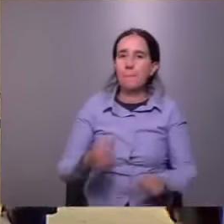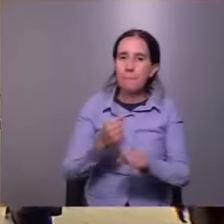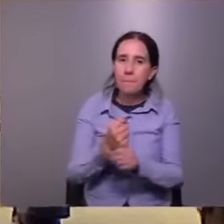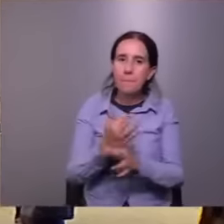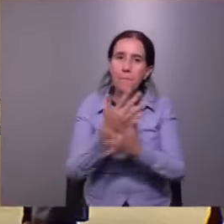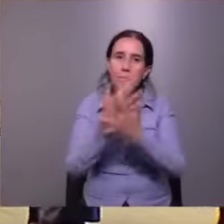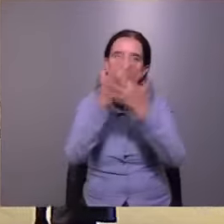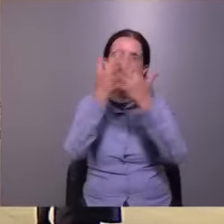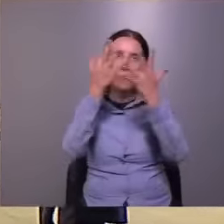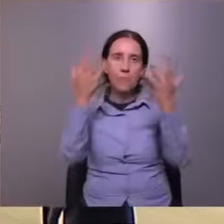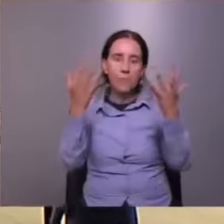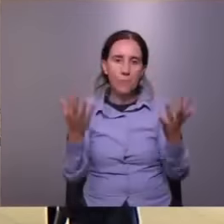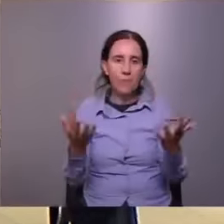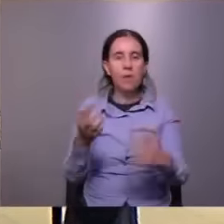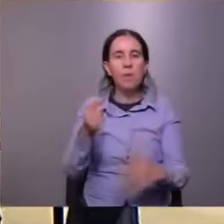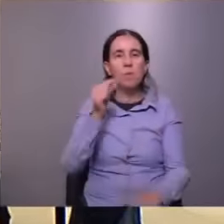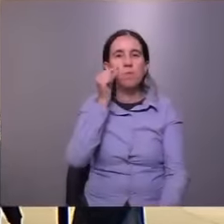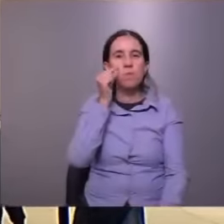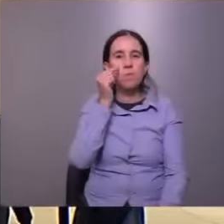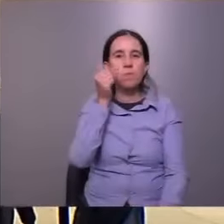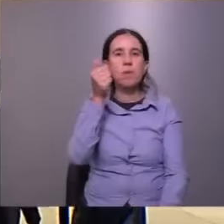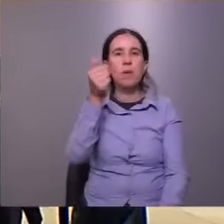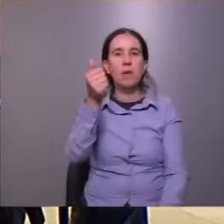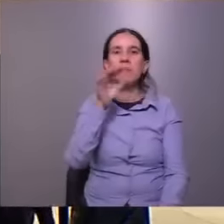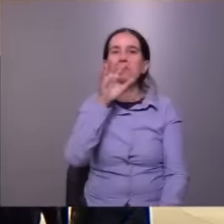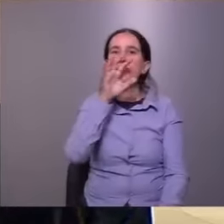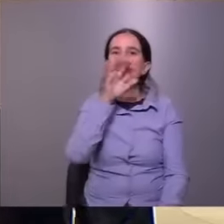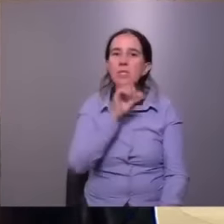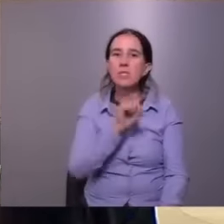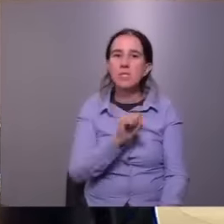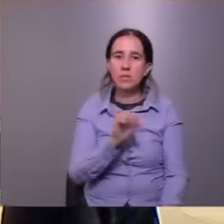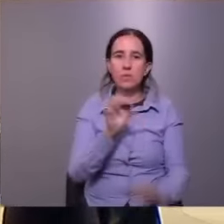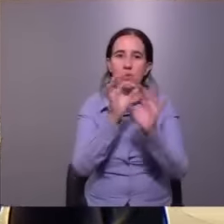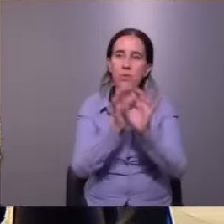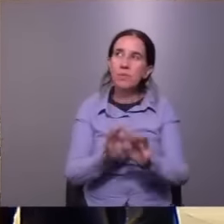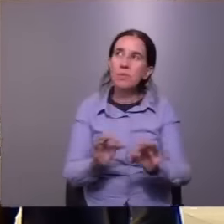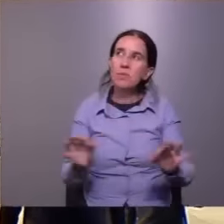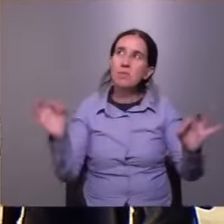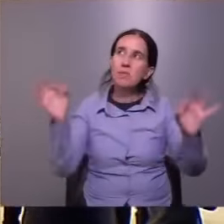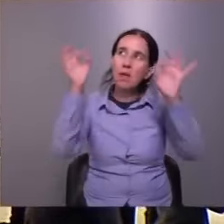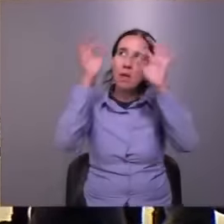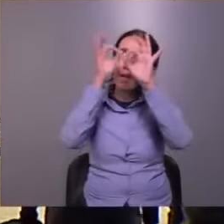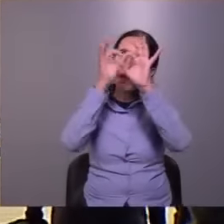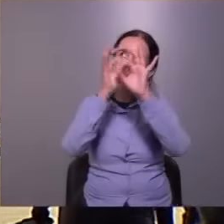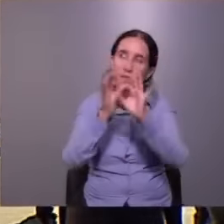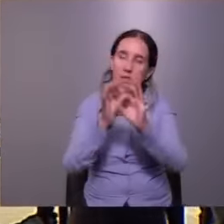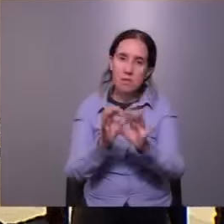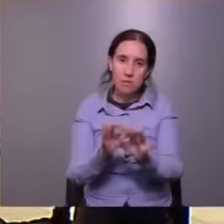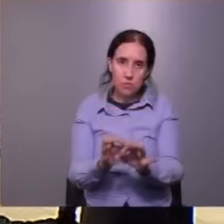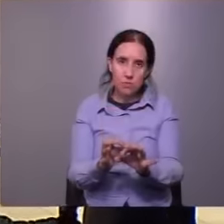agora e na hora da nossa morte. Amém. Glória ao Pai, Filho,